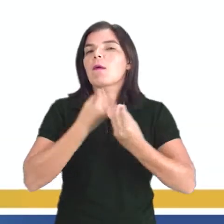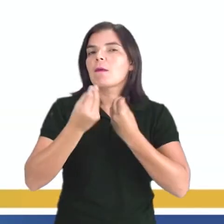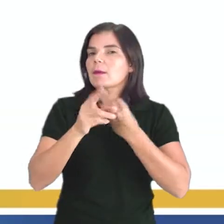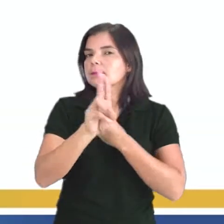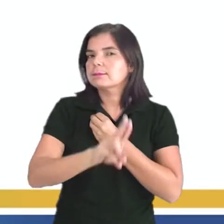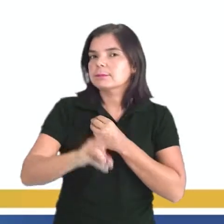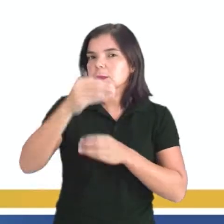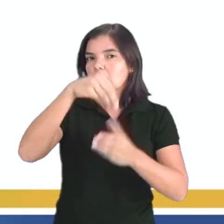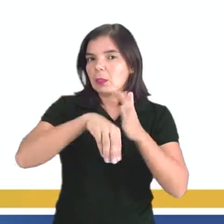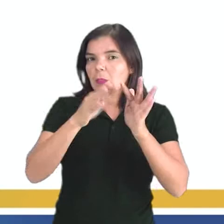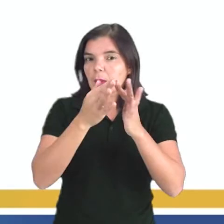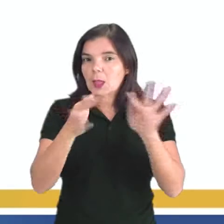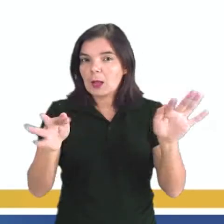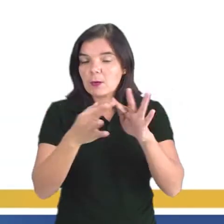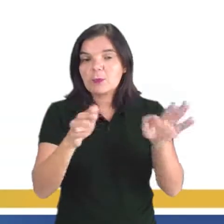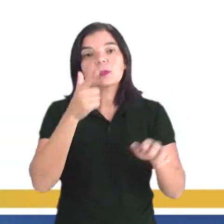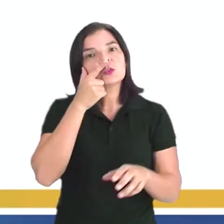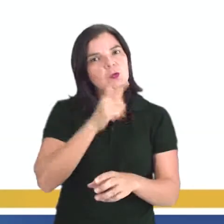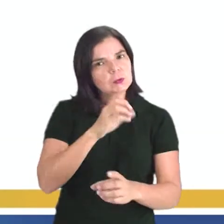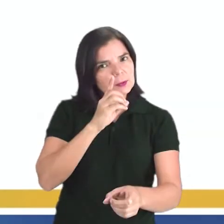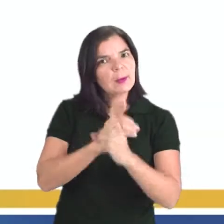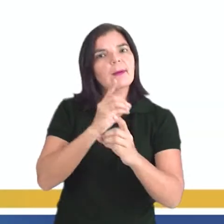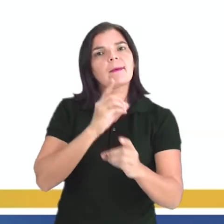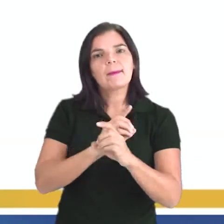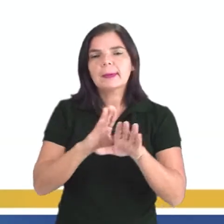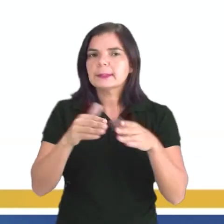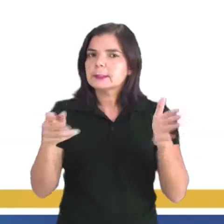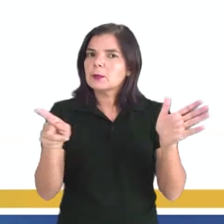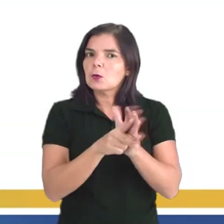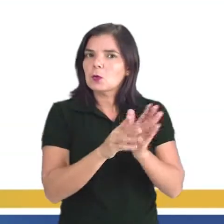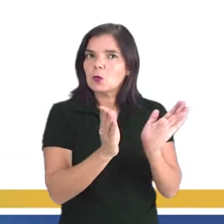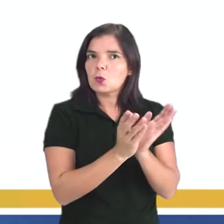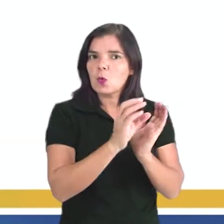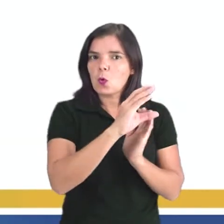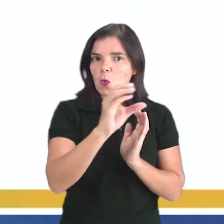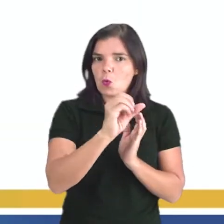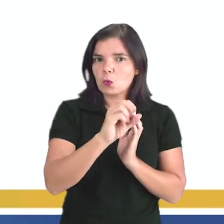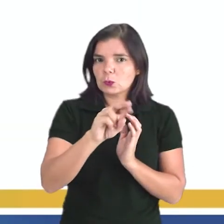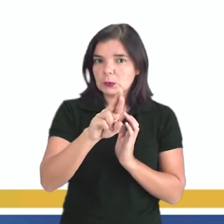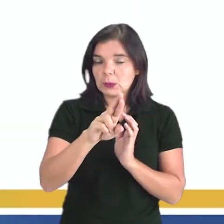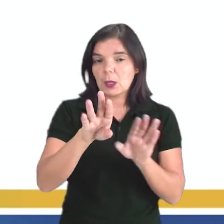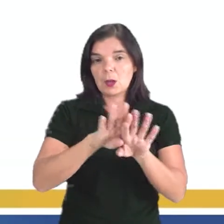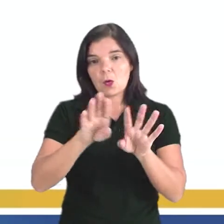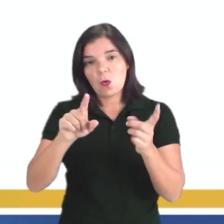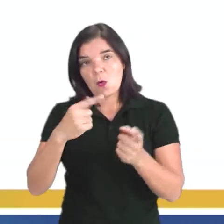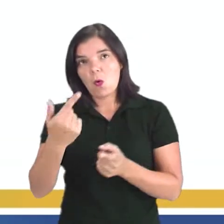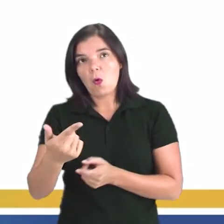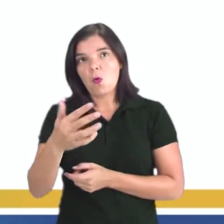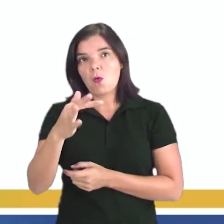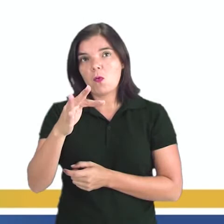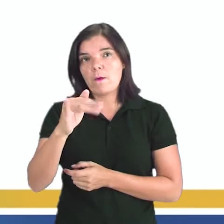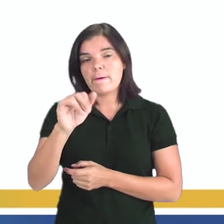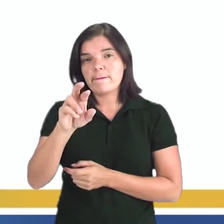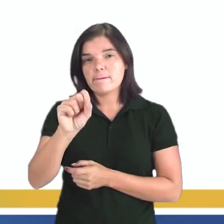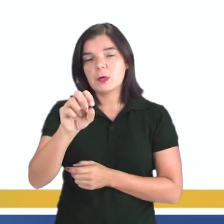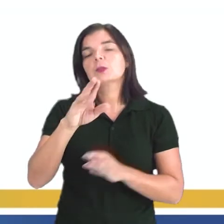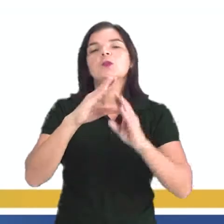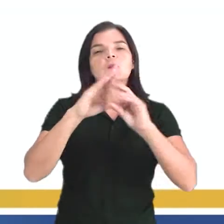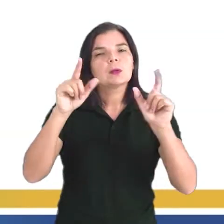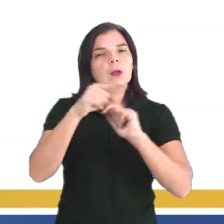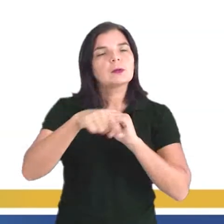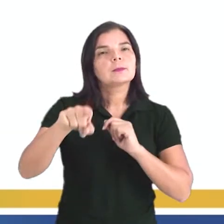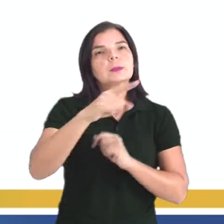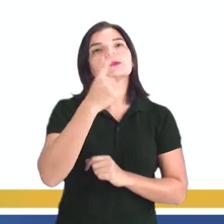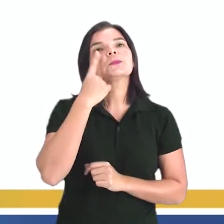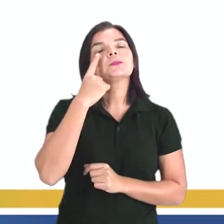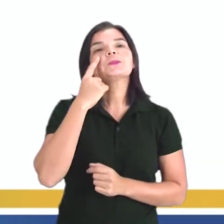for usado dentro das frases, vocês conseguiram identificar se faz parte do zero ou do first conditional? Eu espero que tenha ficado claro para